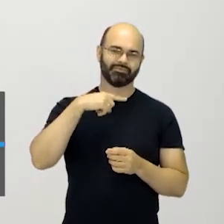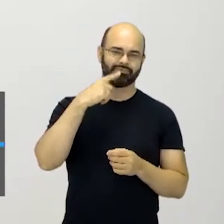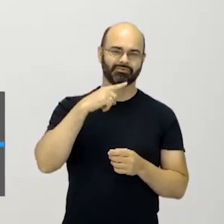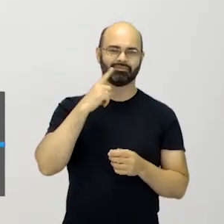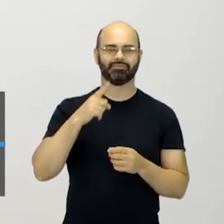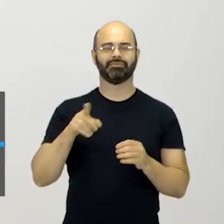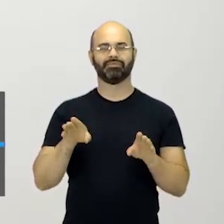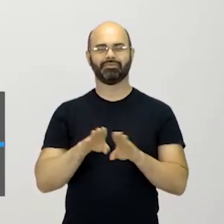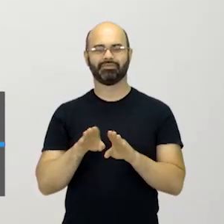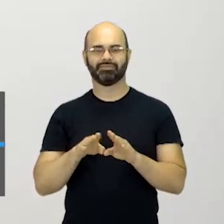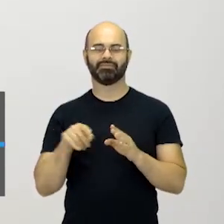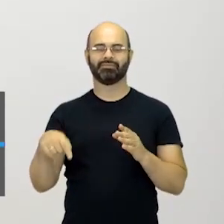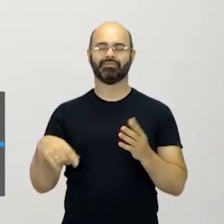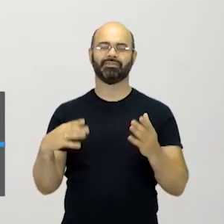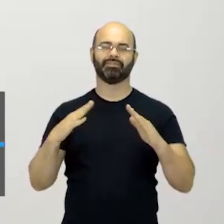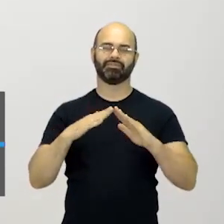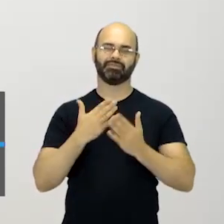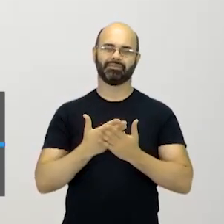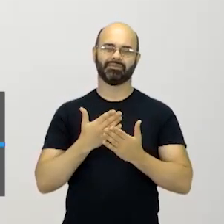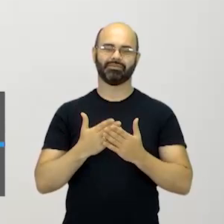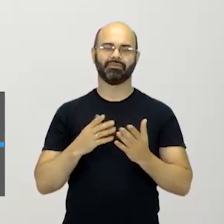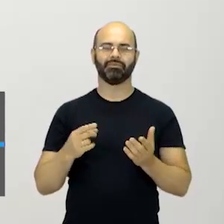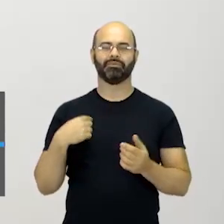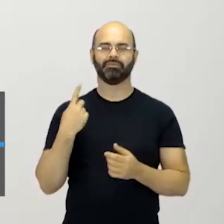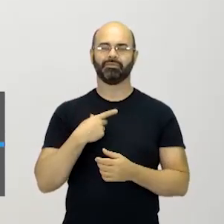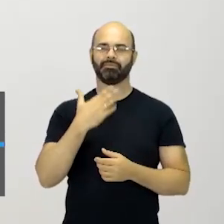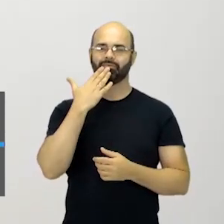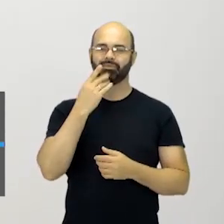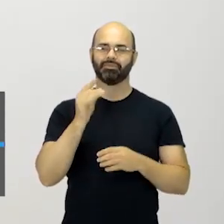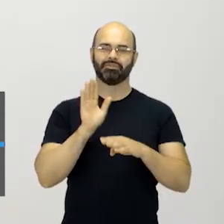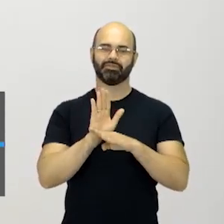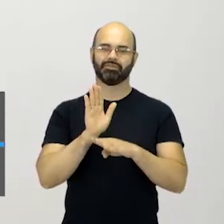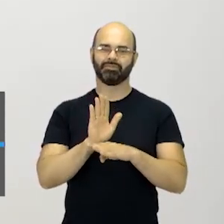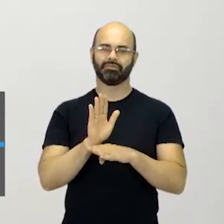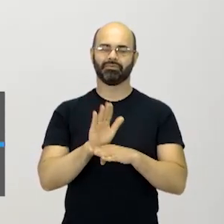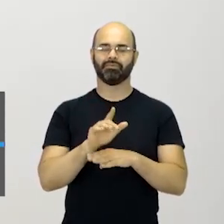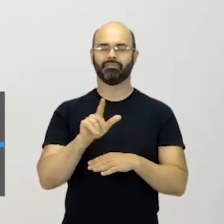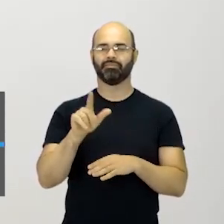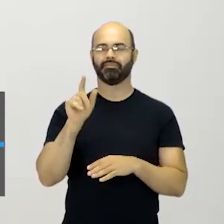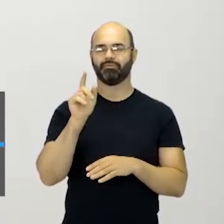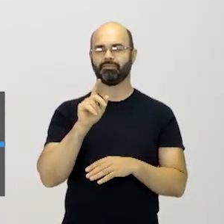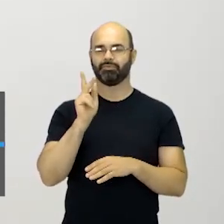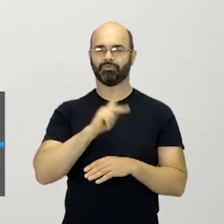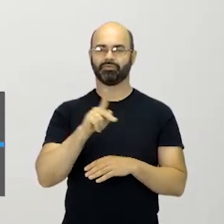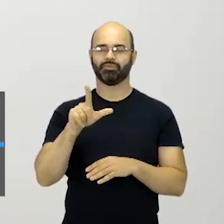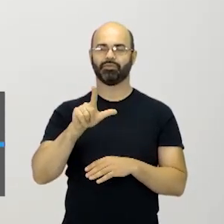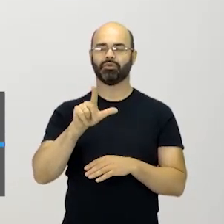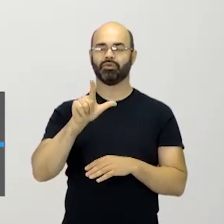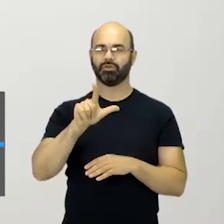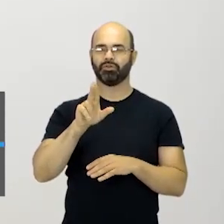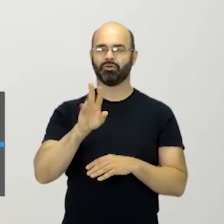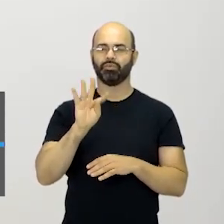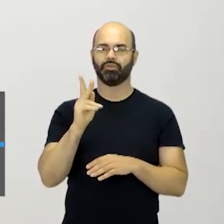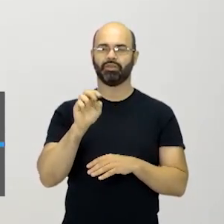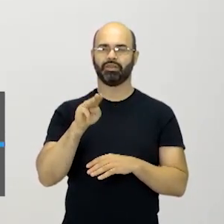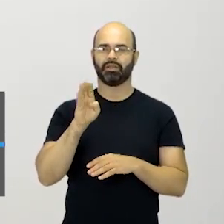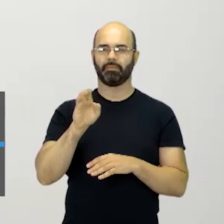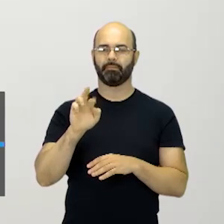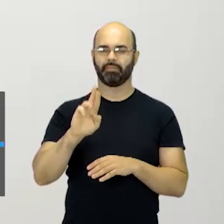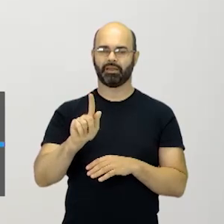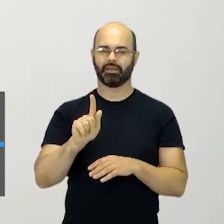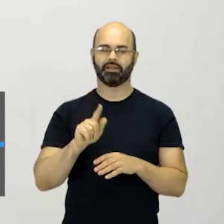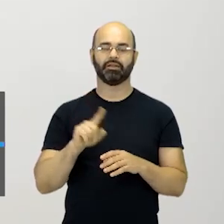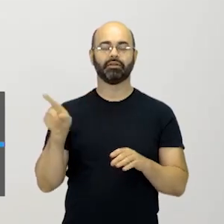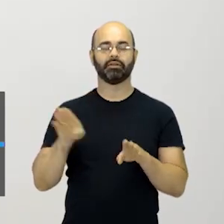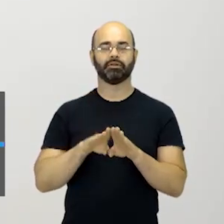dos nossos colegas aqui da rede, nós também pedimos auxílio aí do professor Lindenberg. Então, eu vou colocar na tela para vocês primeiro aí um pouquinho da